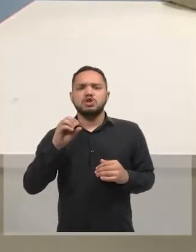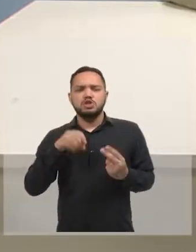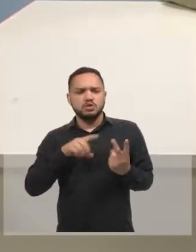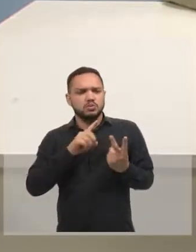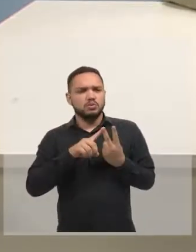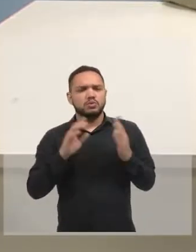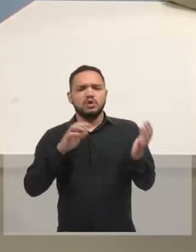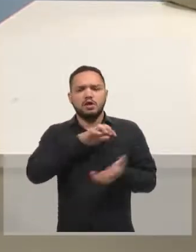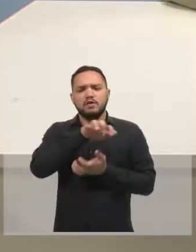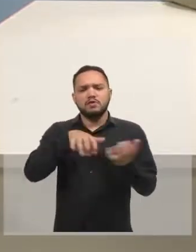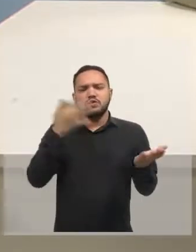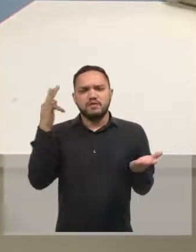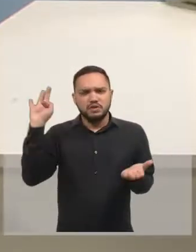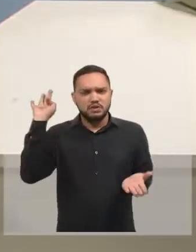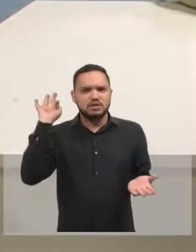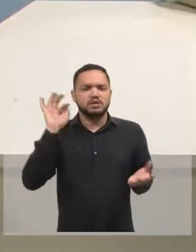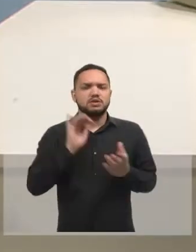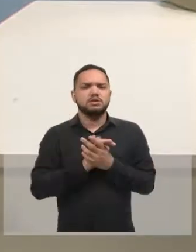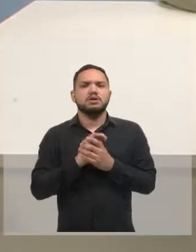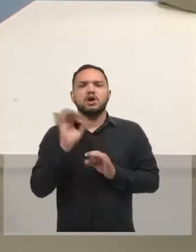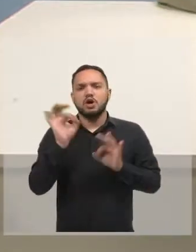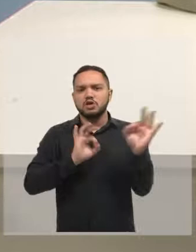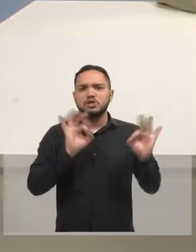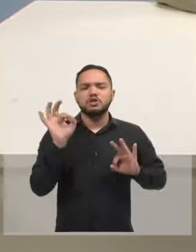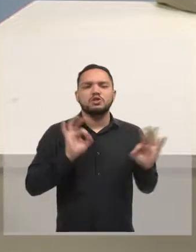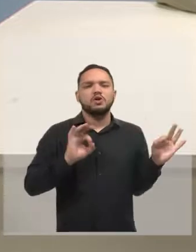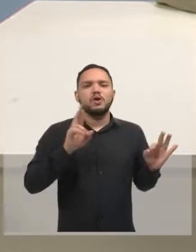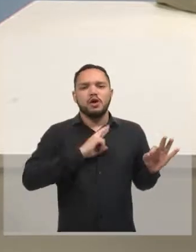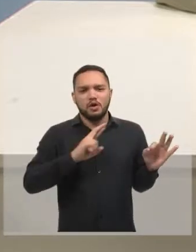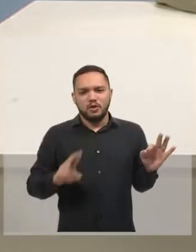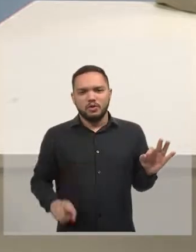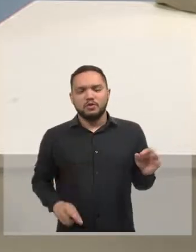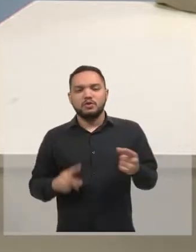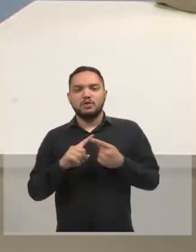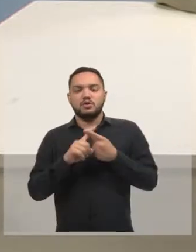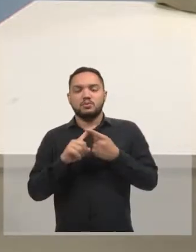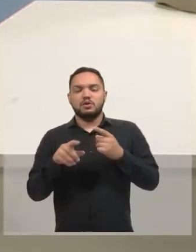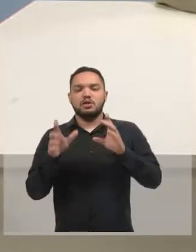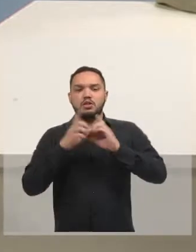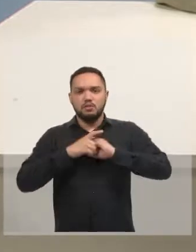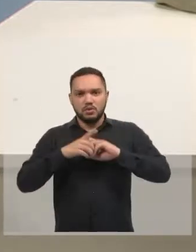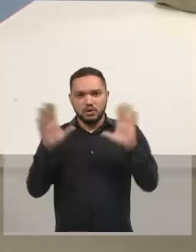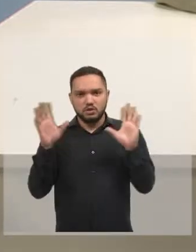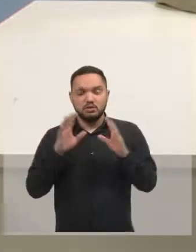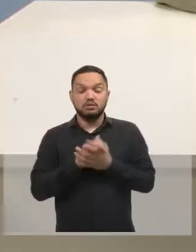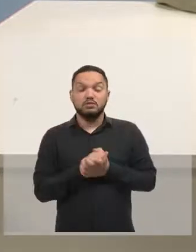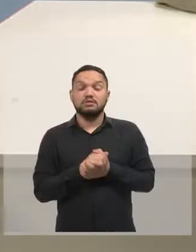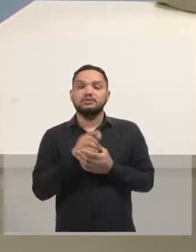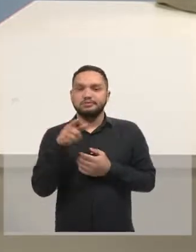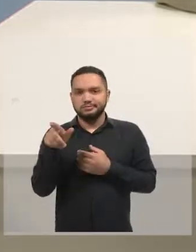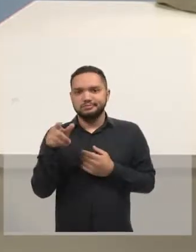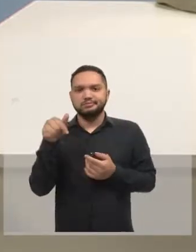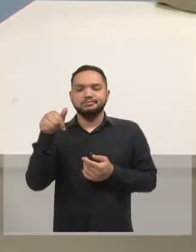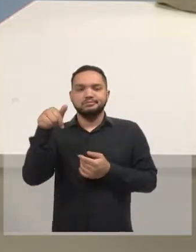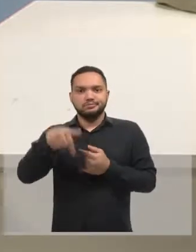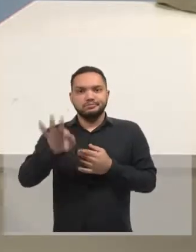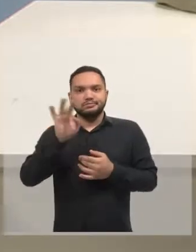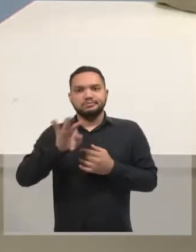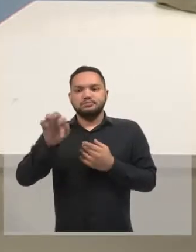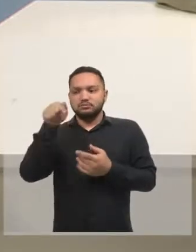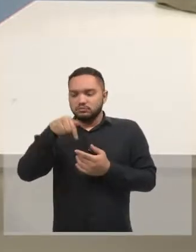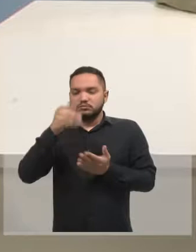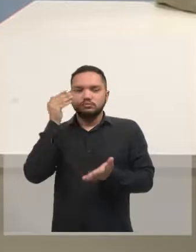Revolução Francesa, que organizaram as repúblicas, os estados democráticos, né? A universidade é berço